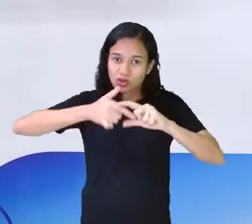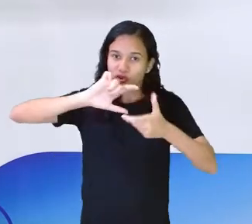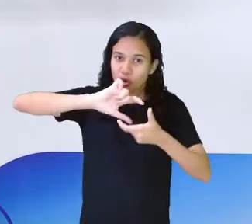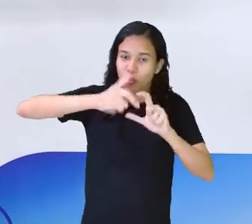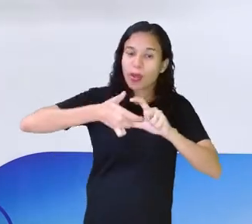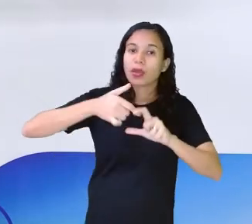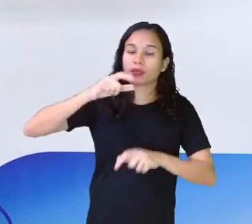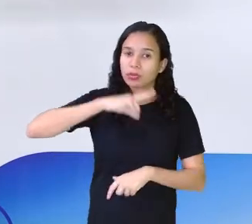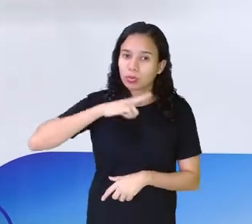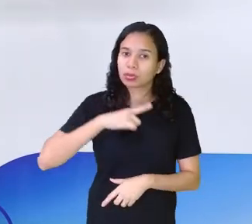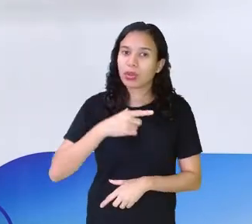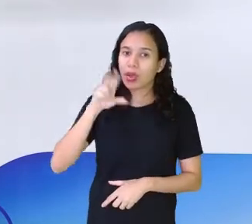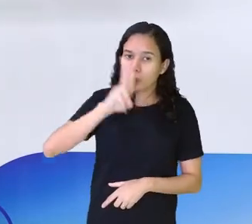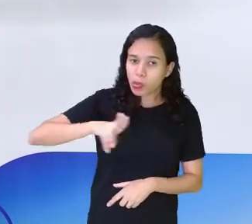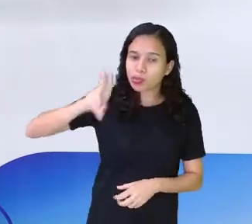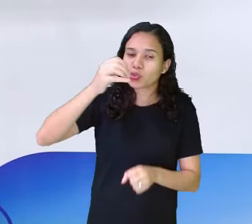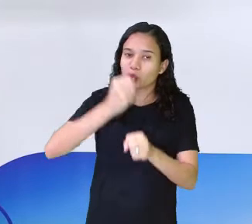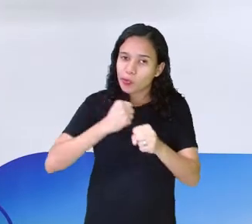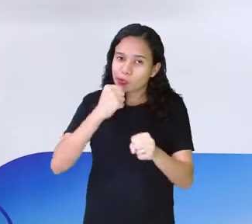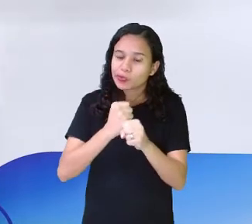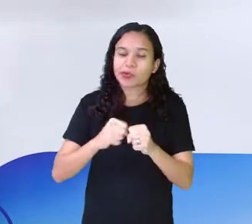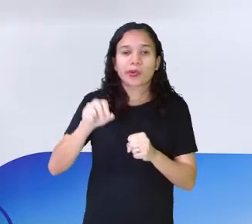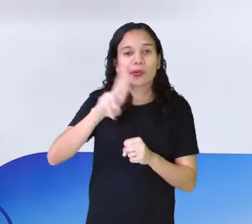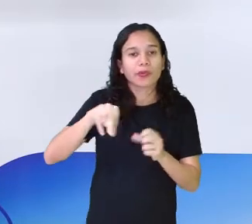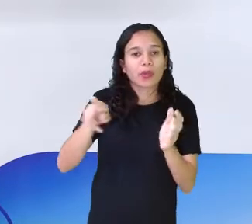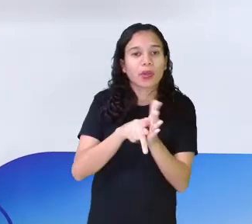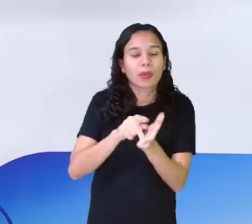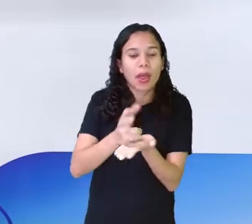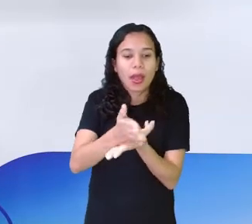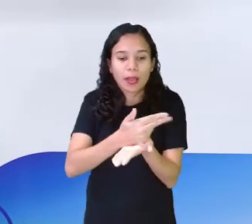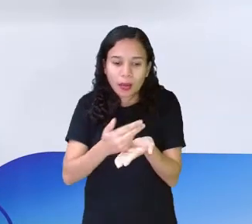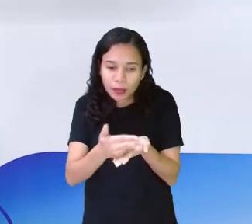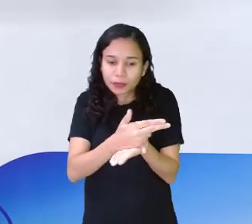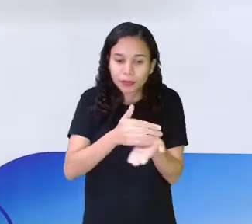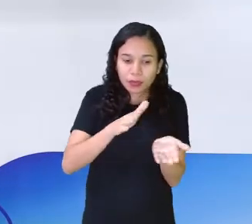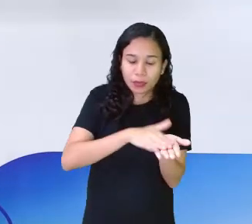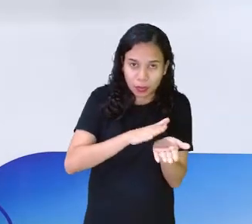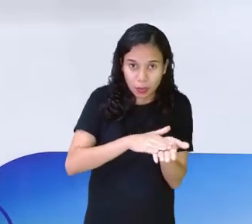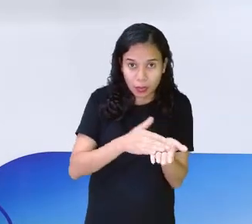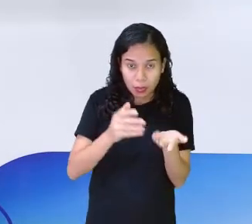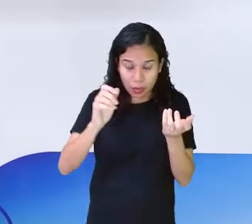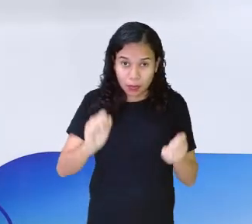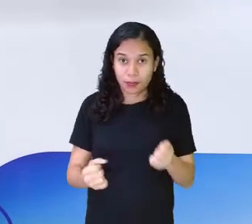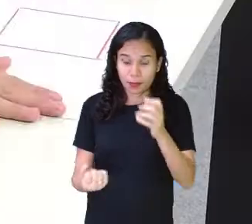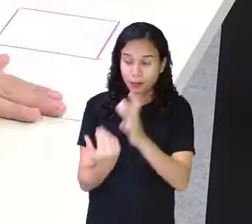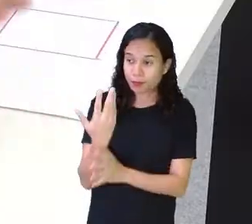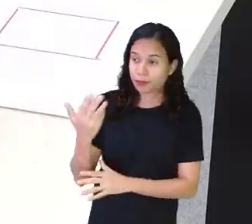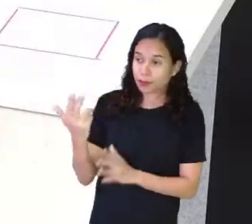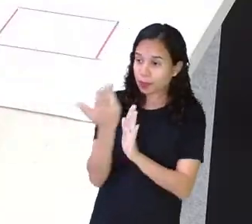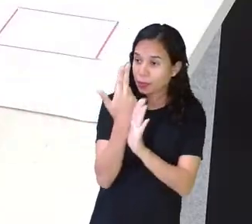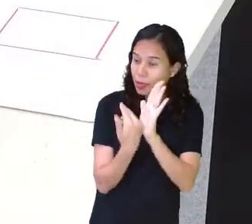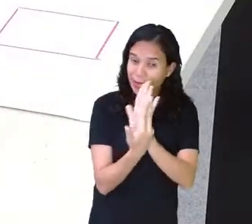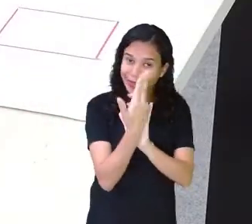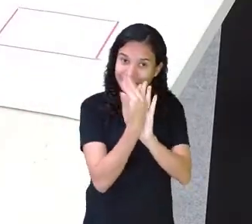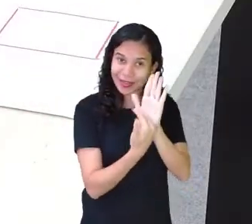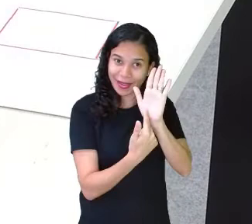eles são construídos a partir de figuras planas. Minhas figuras planas, eu consegui desenhar o meu